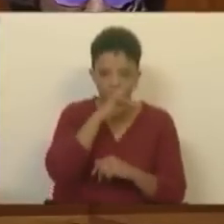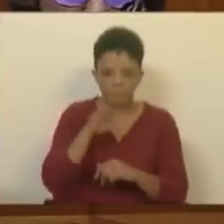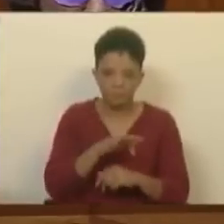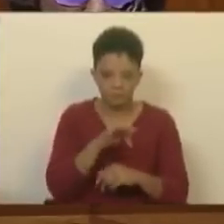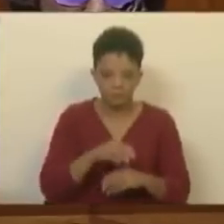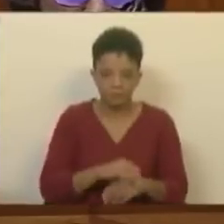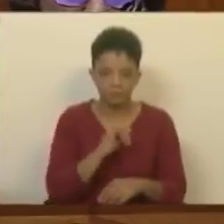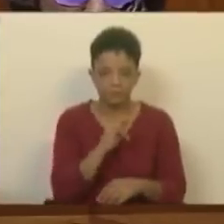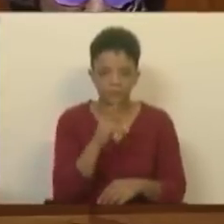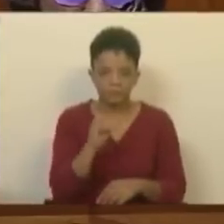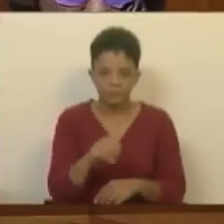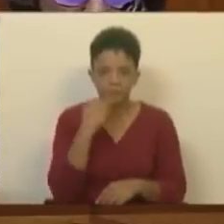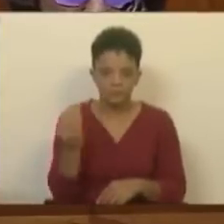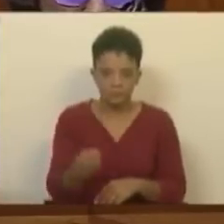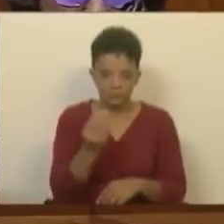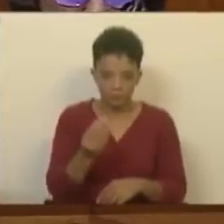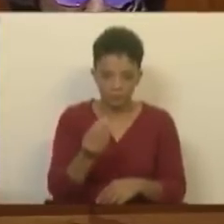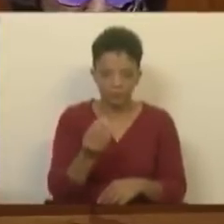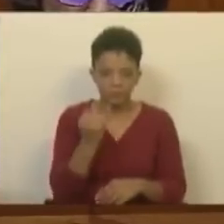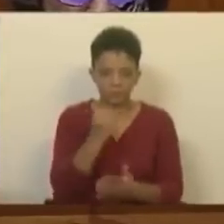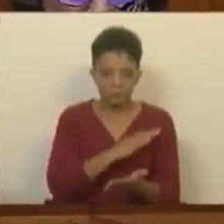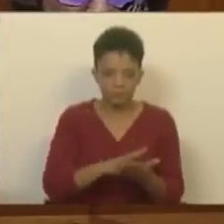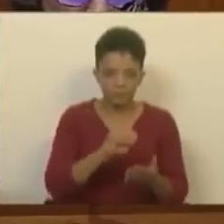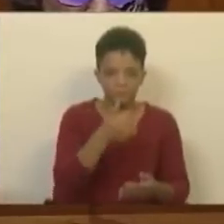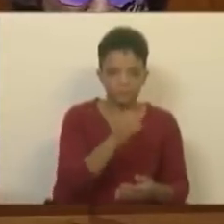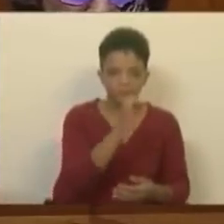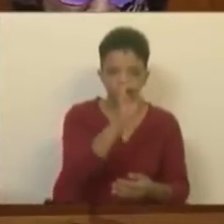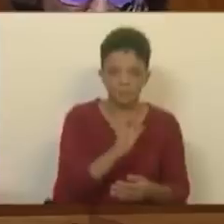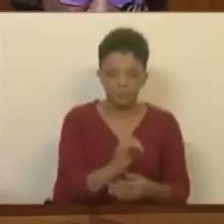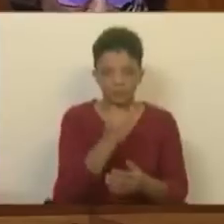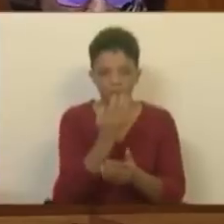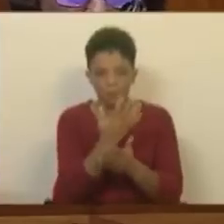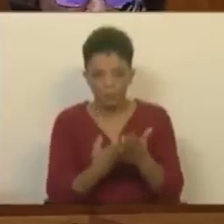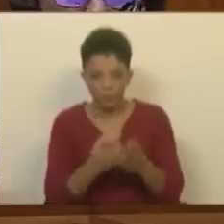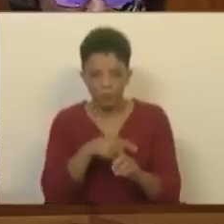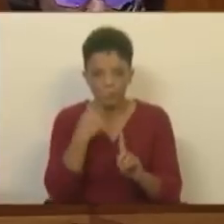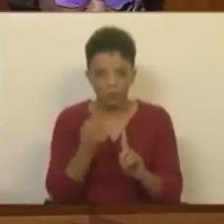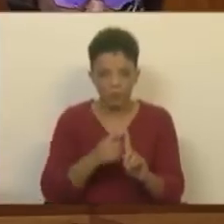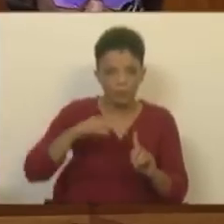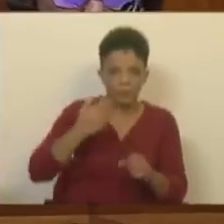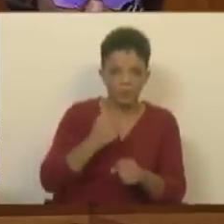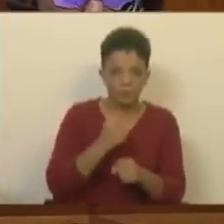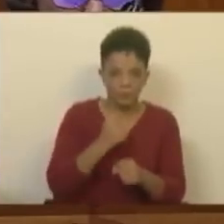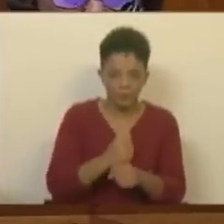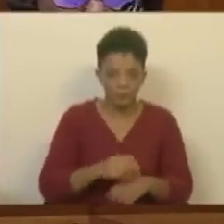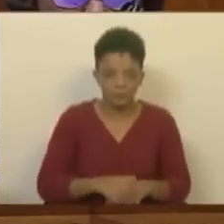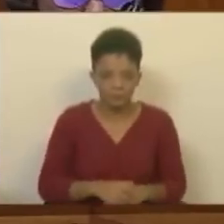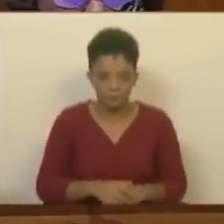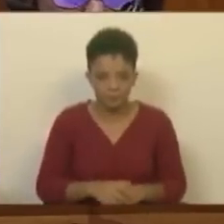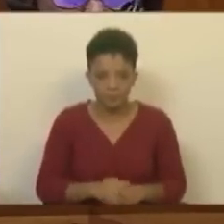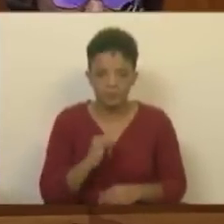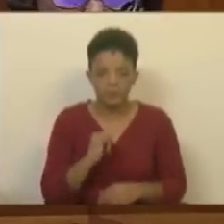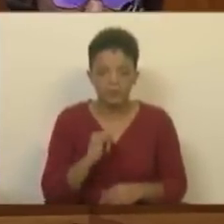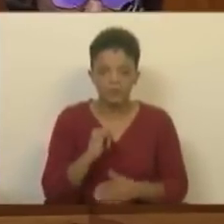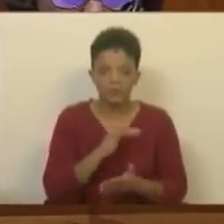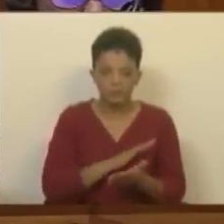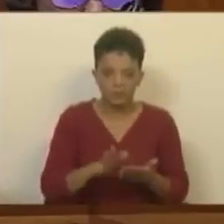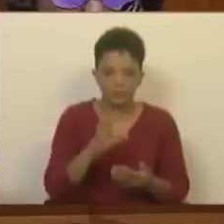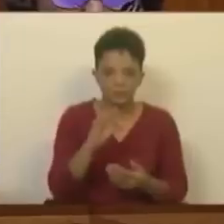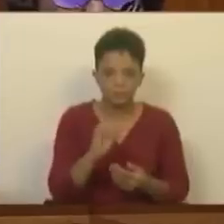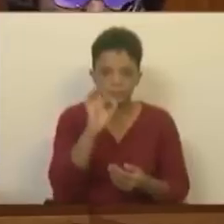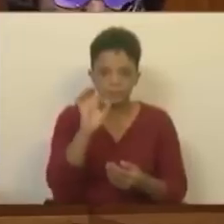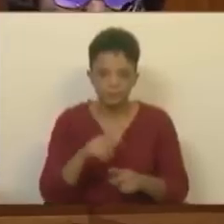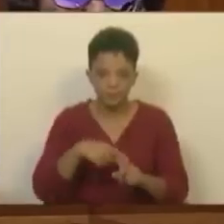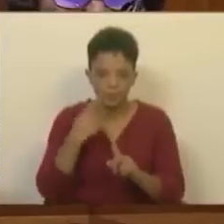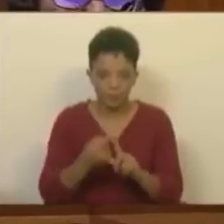e RS jovem isenta 50% da tributação no primeiro ano trabalho isenta 40%